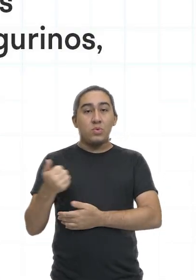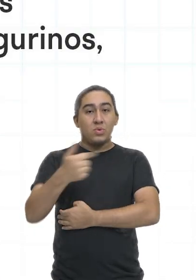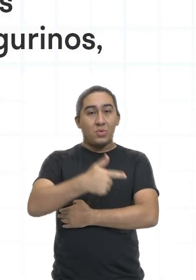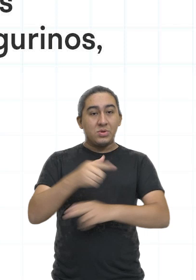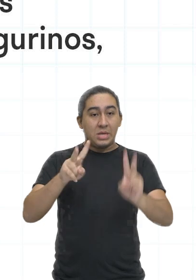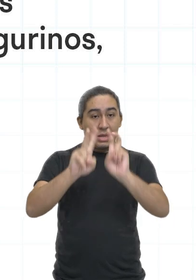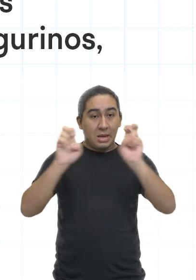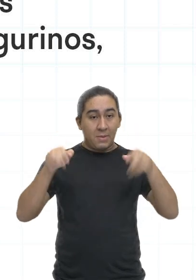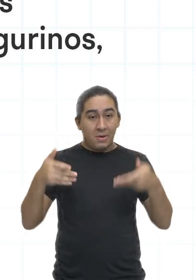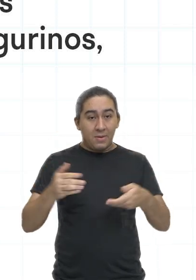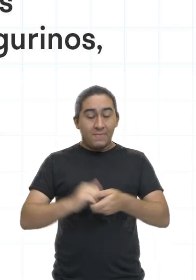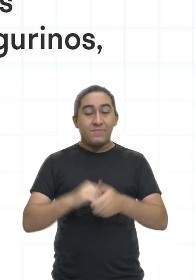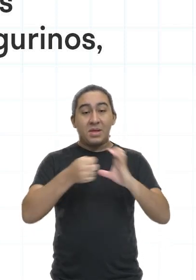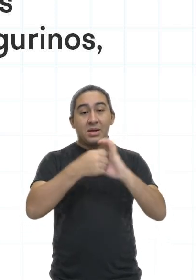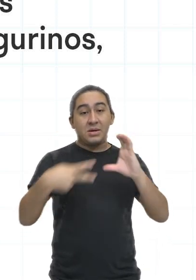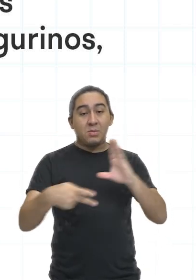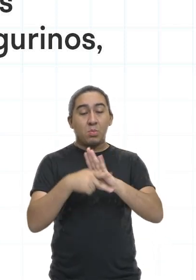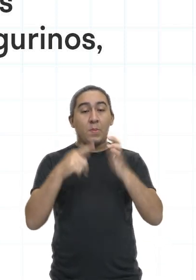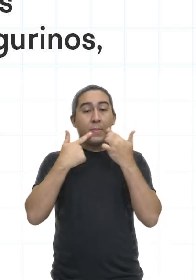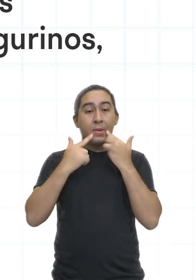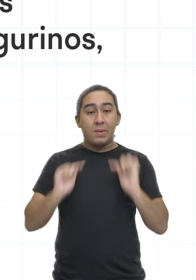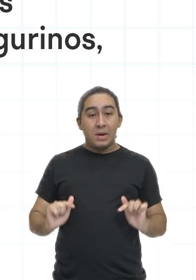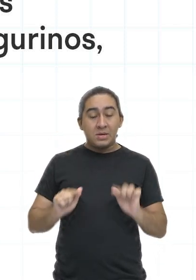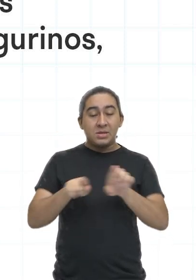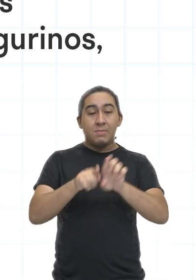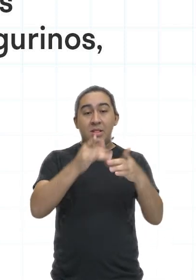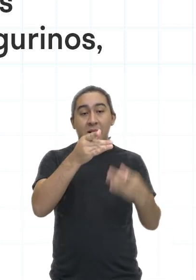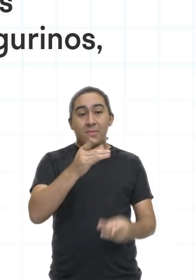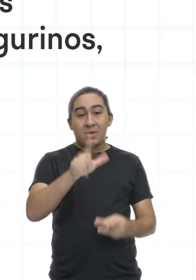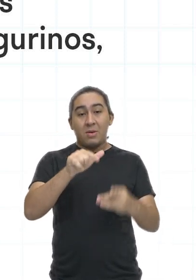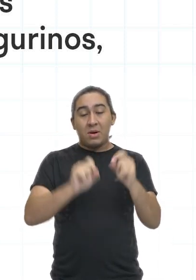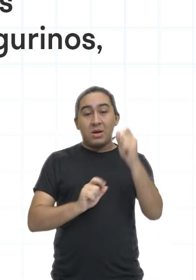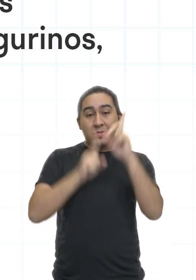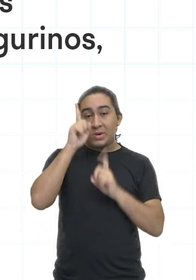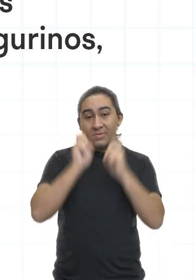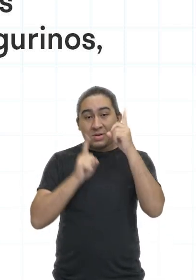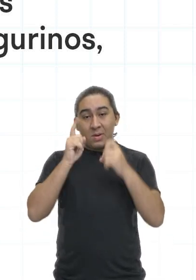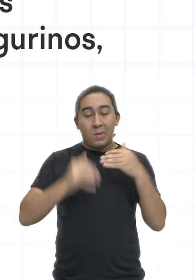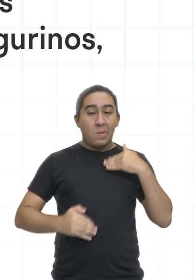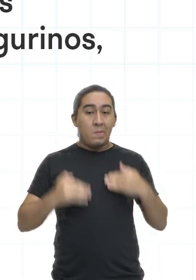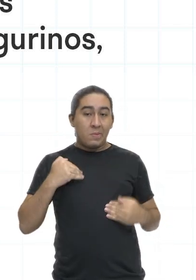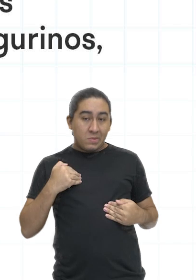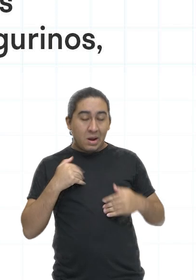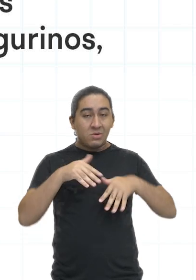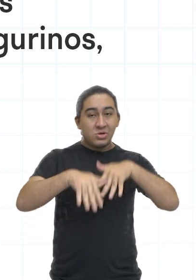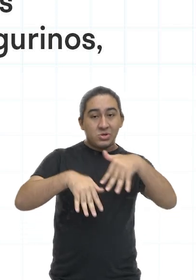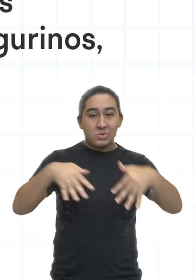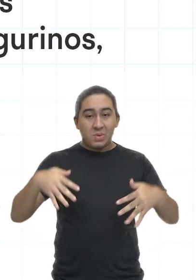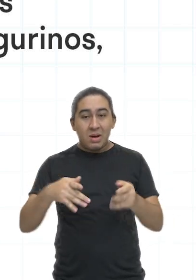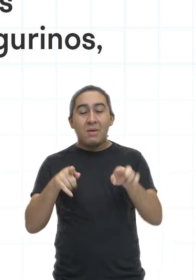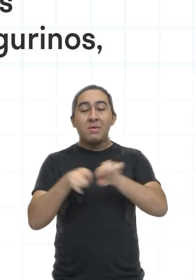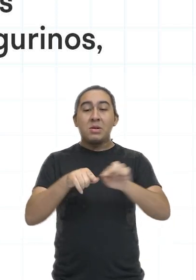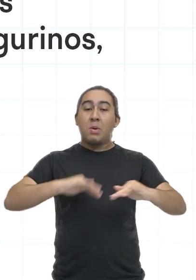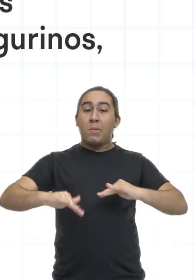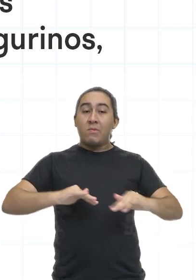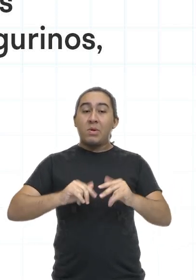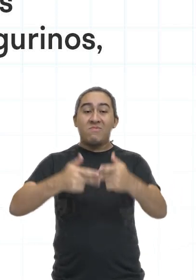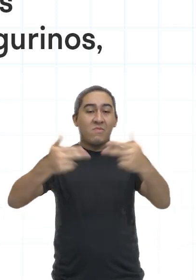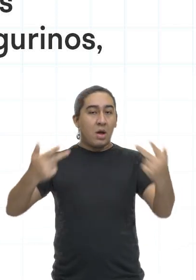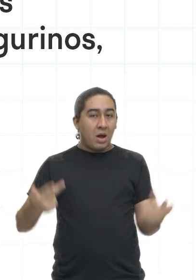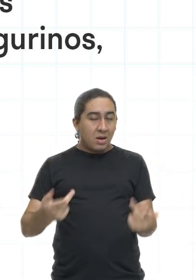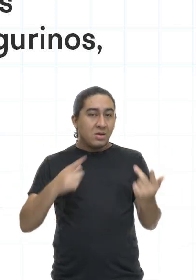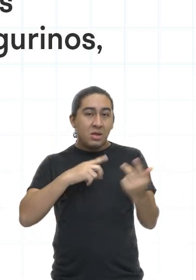12, objeto de conhecimento, elementos da linguagem, detalhamento, expressão facial, corporal, gestual